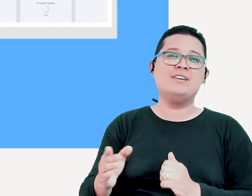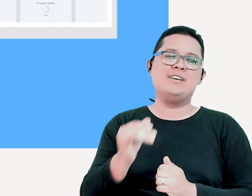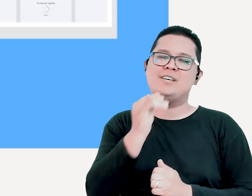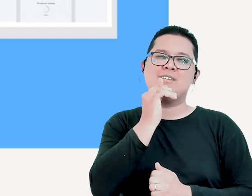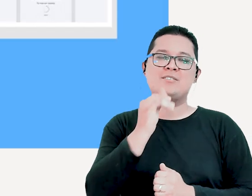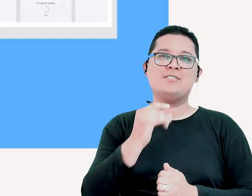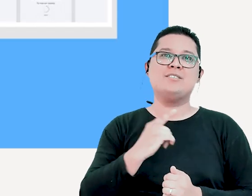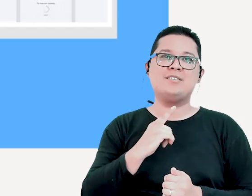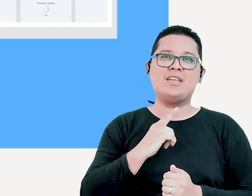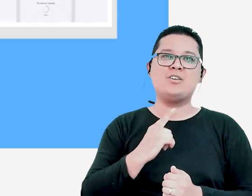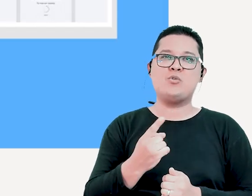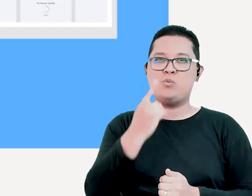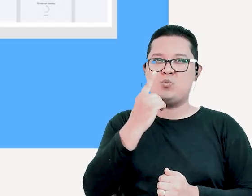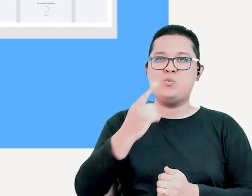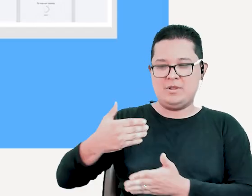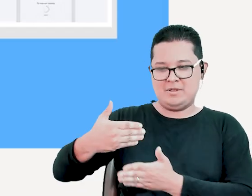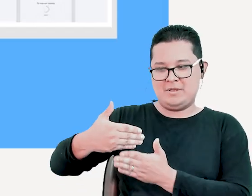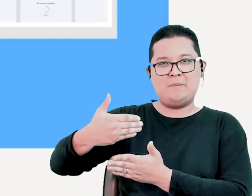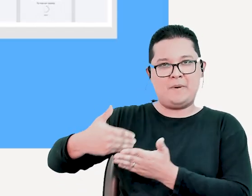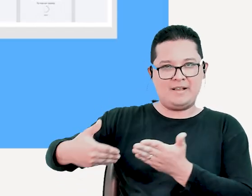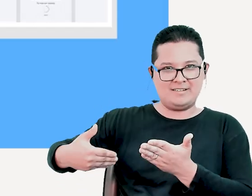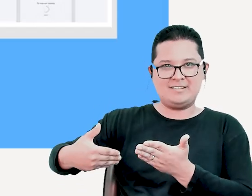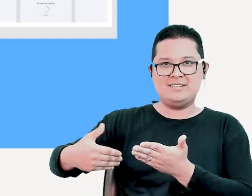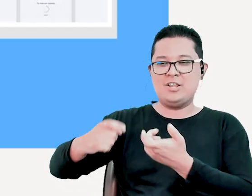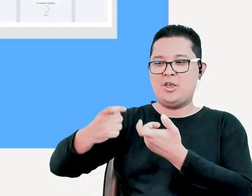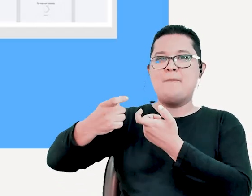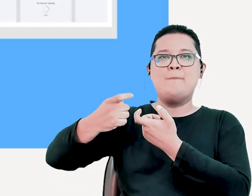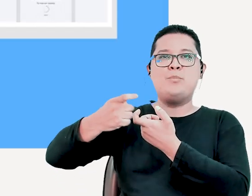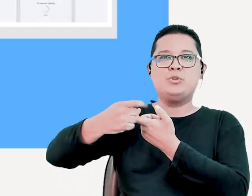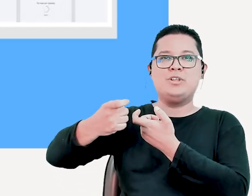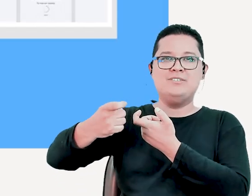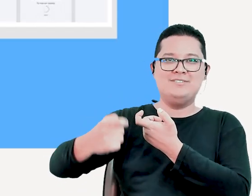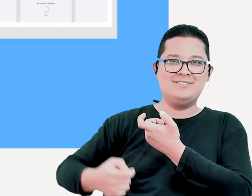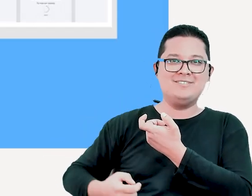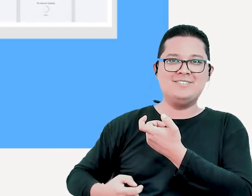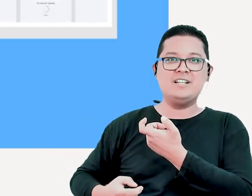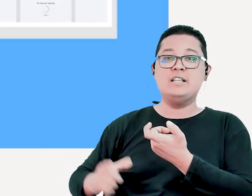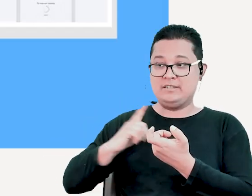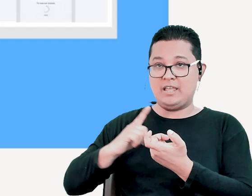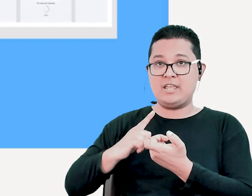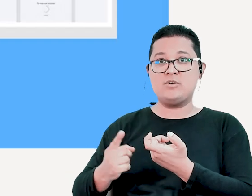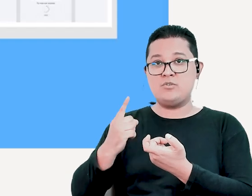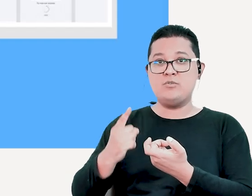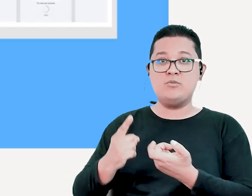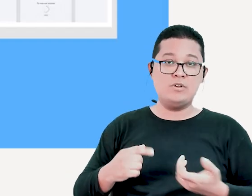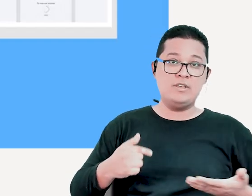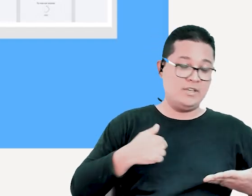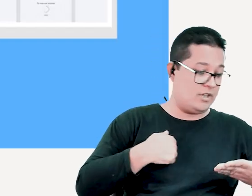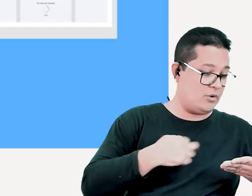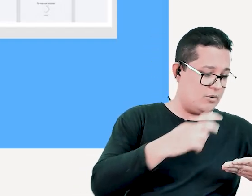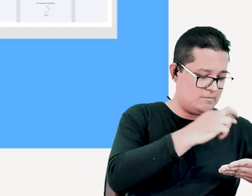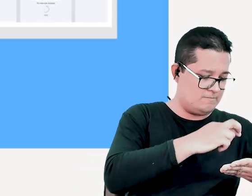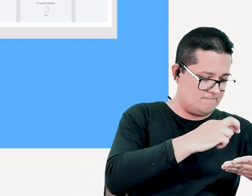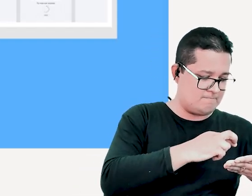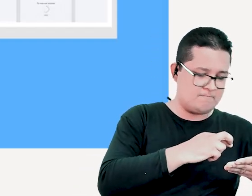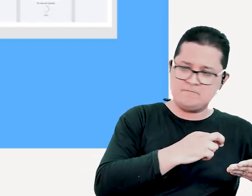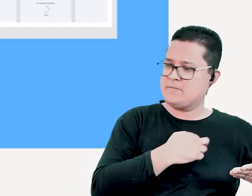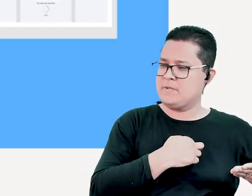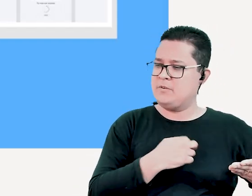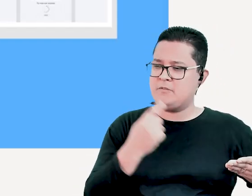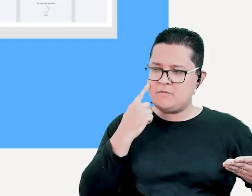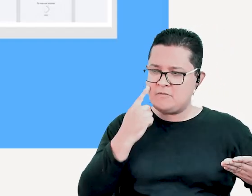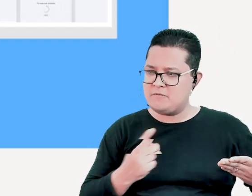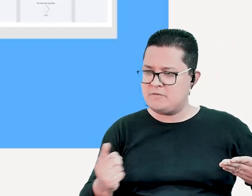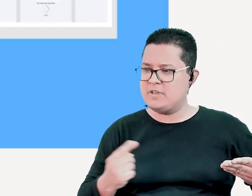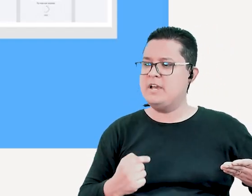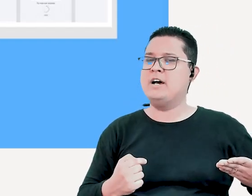do Design System, que é como acontece, né, normalmente, dentro dessa documentação, a gente colocar